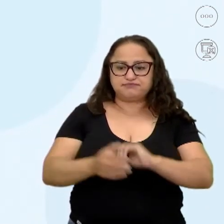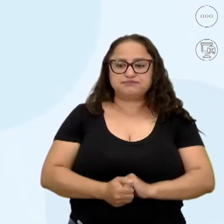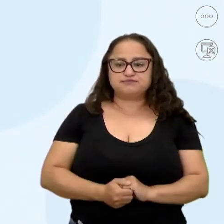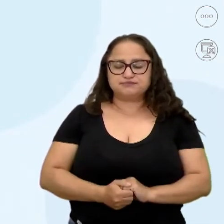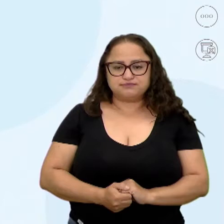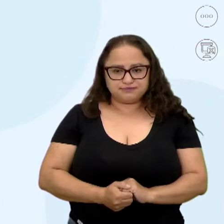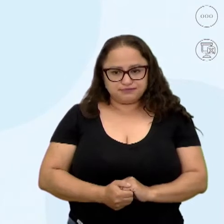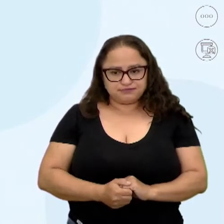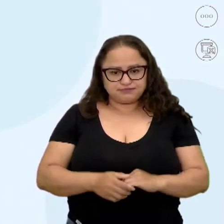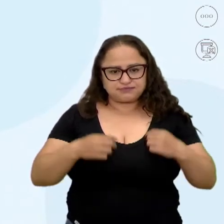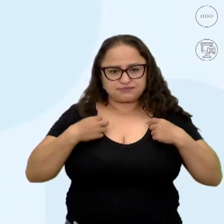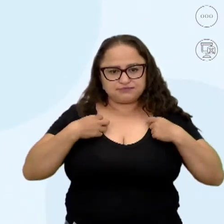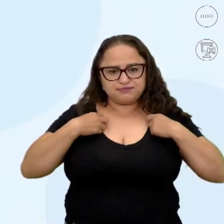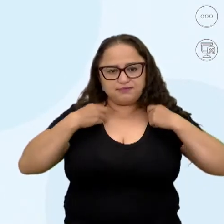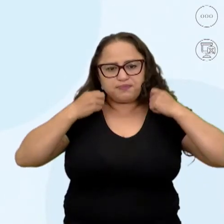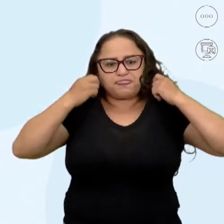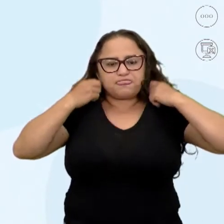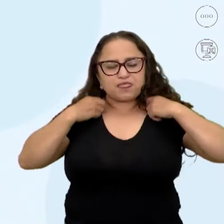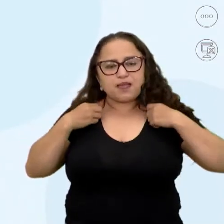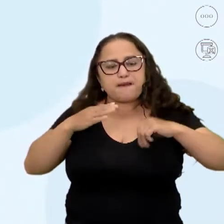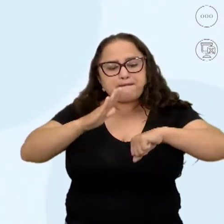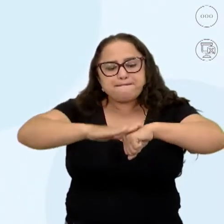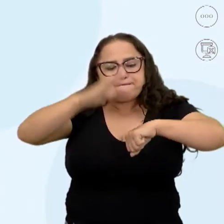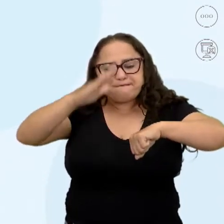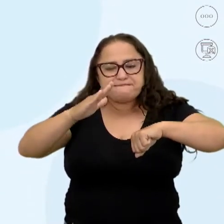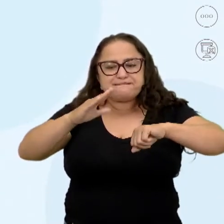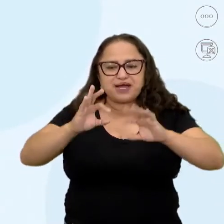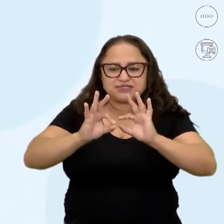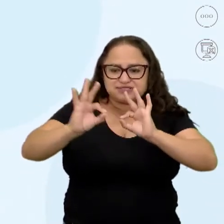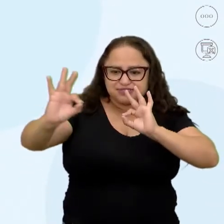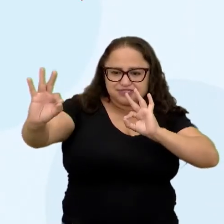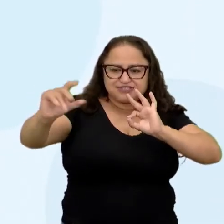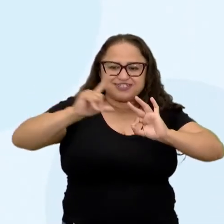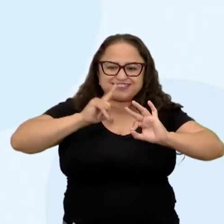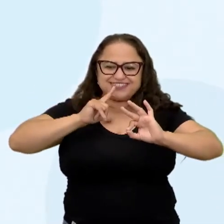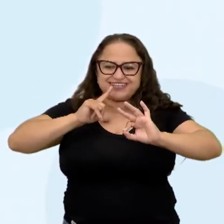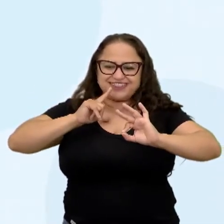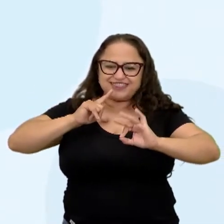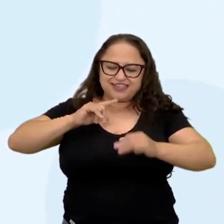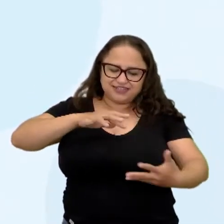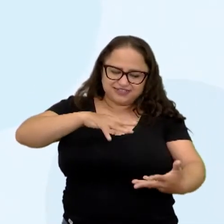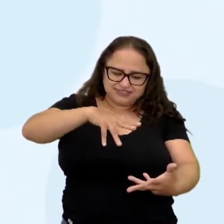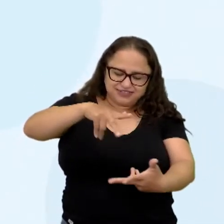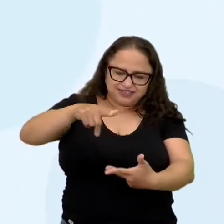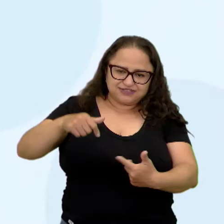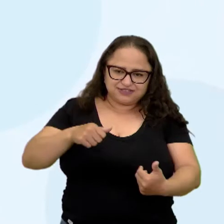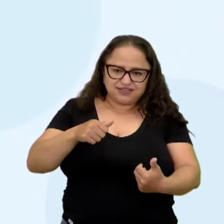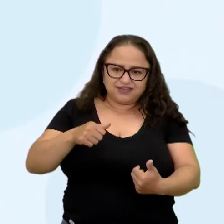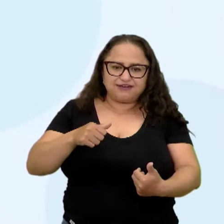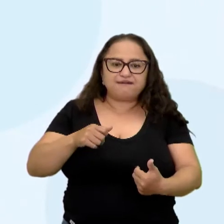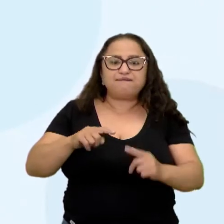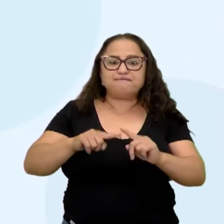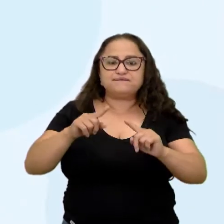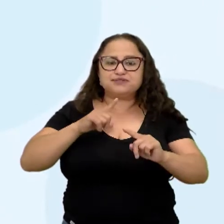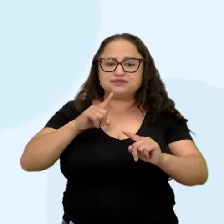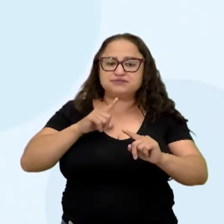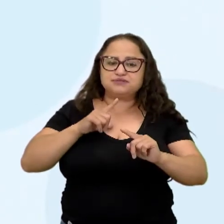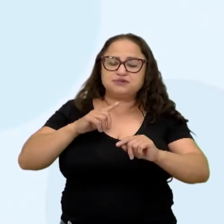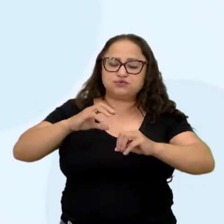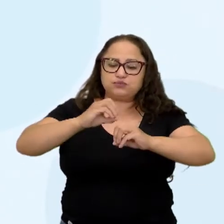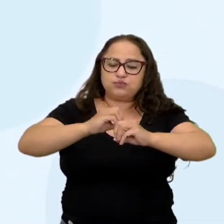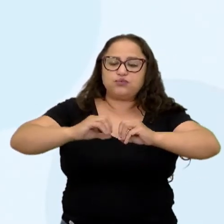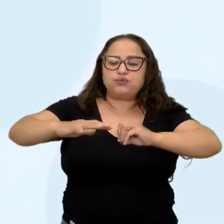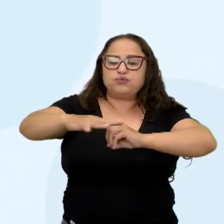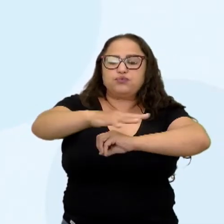né? Então, quanto maior a distância que ele está da Terra, né, maior é o período de orbital em torno da Terra,